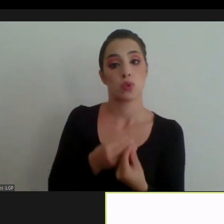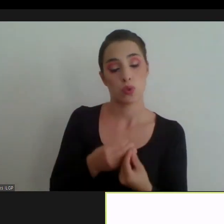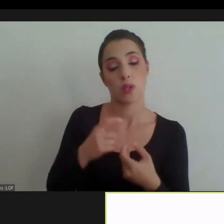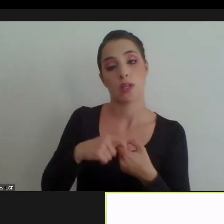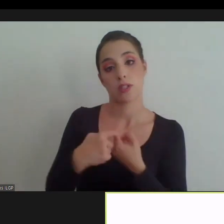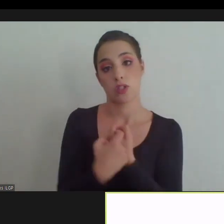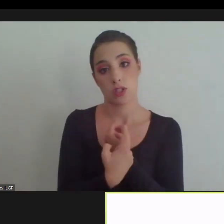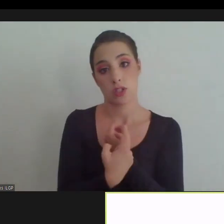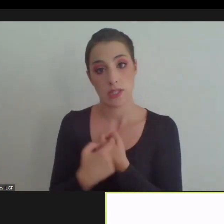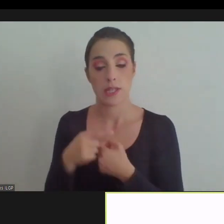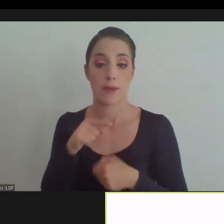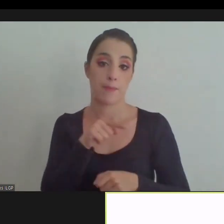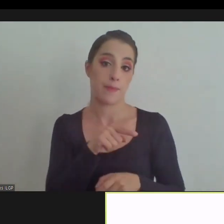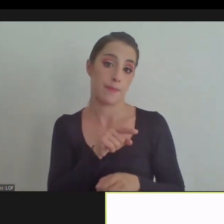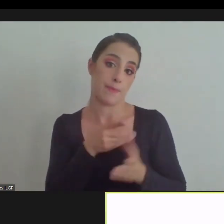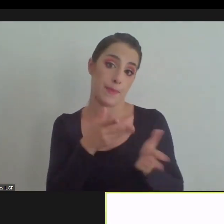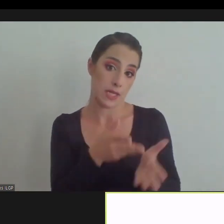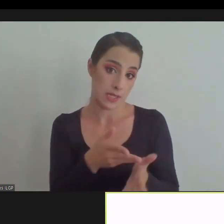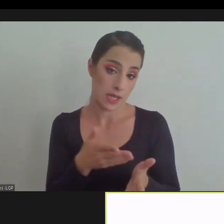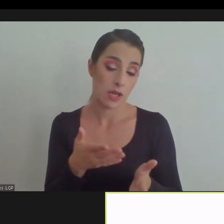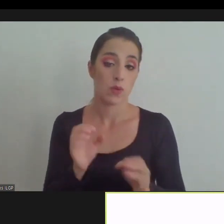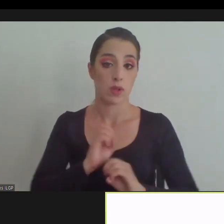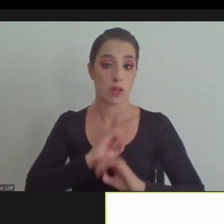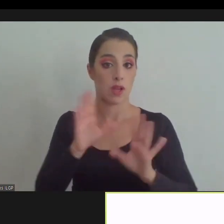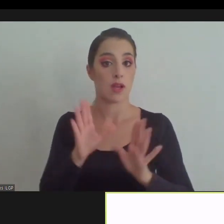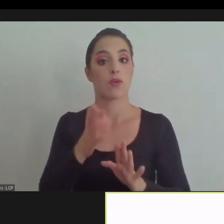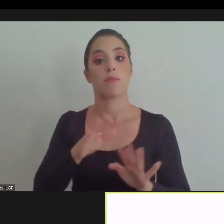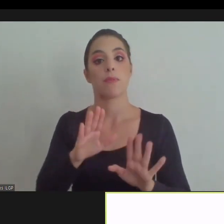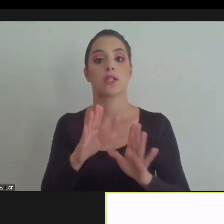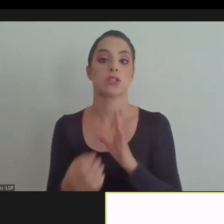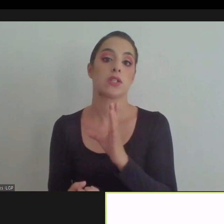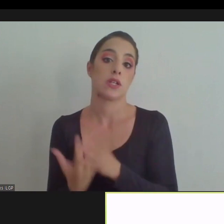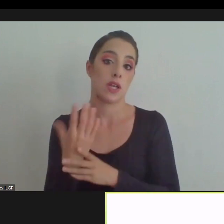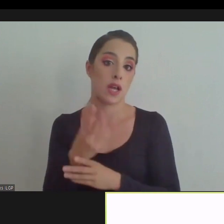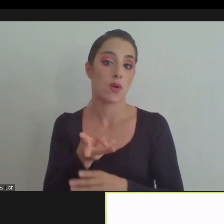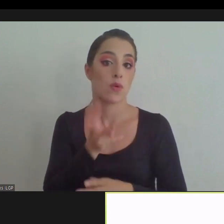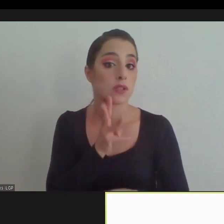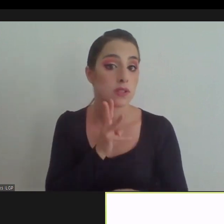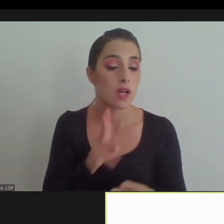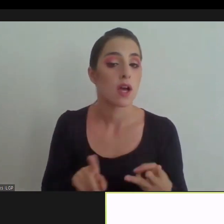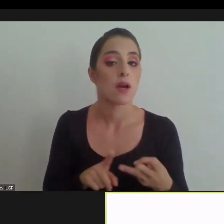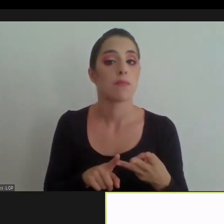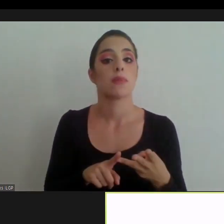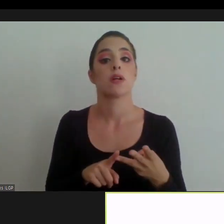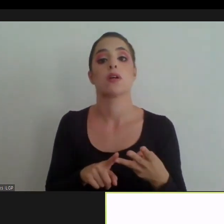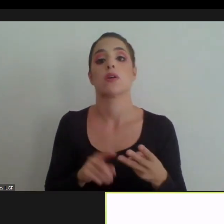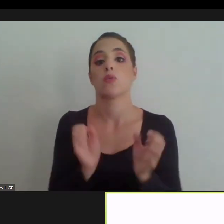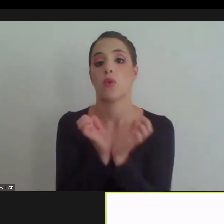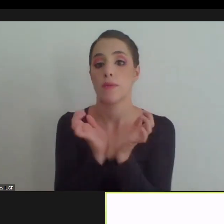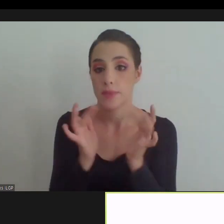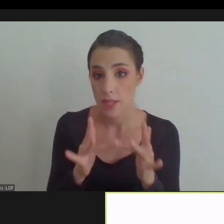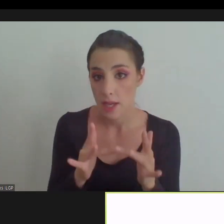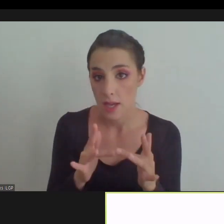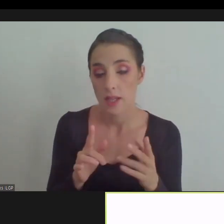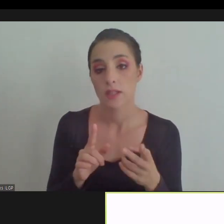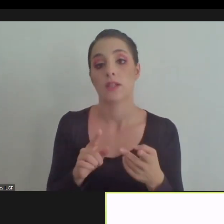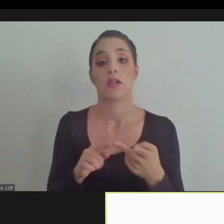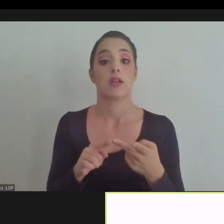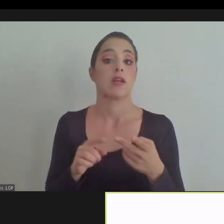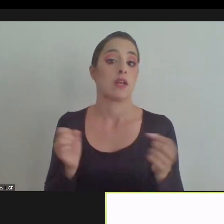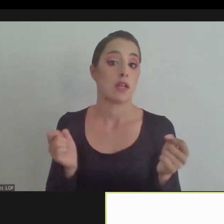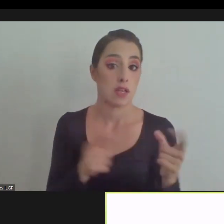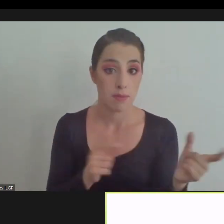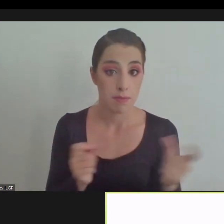estas plataformas todas, do WhatsApp, do website, do e-mail,